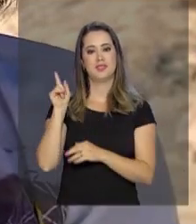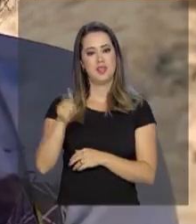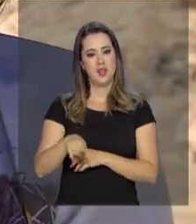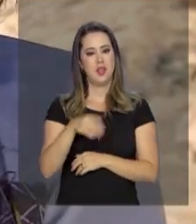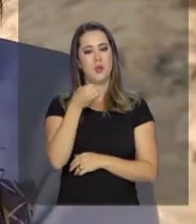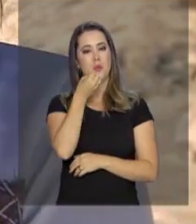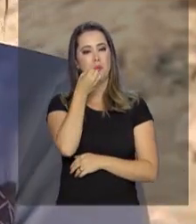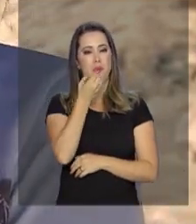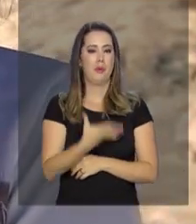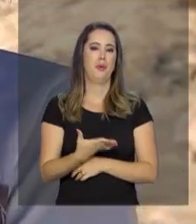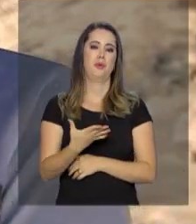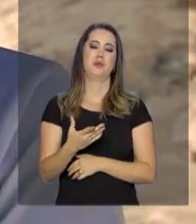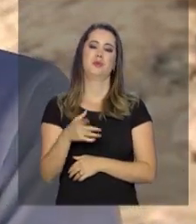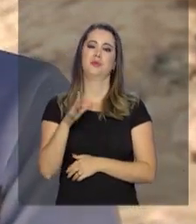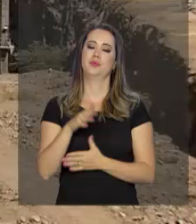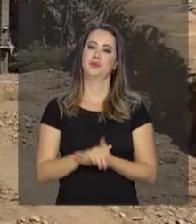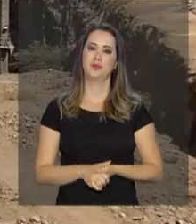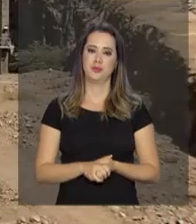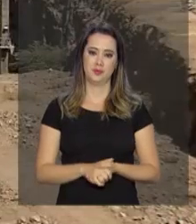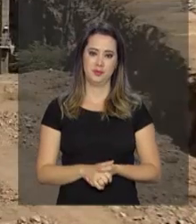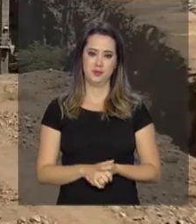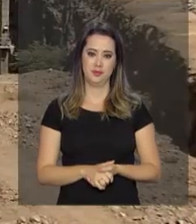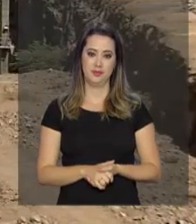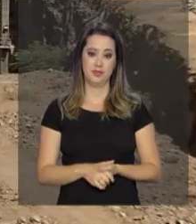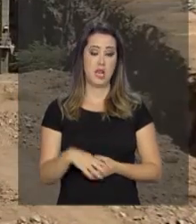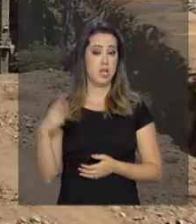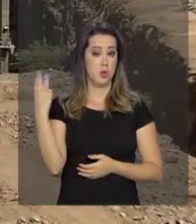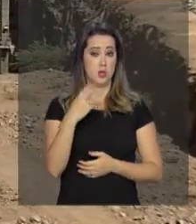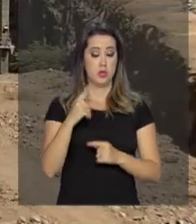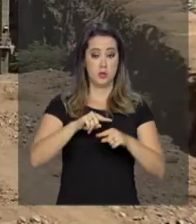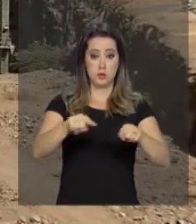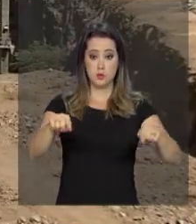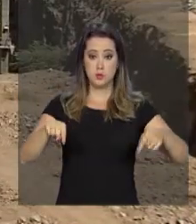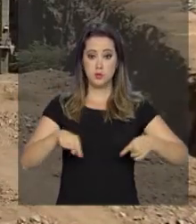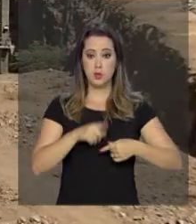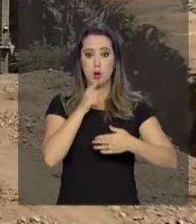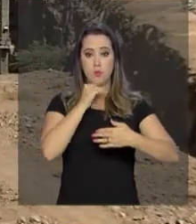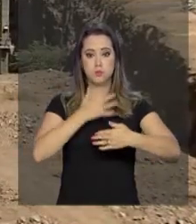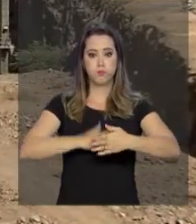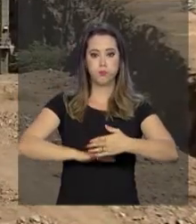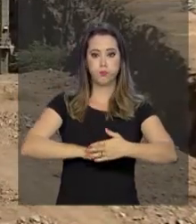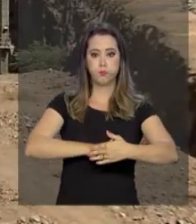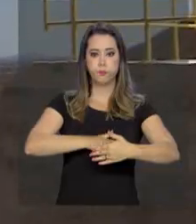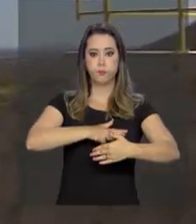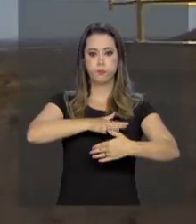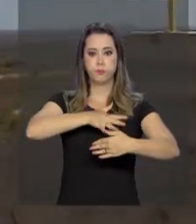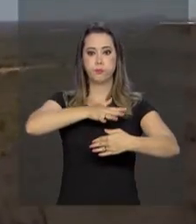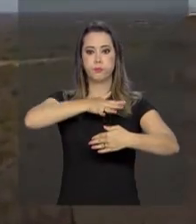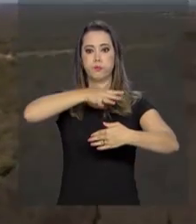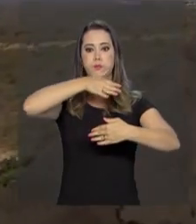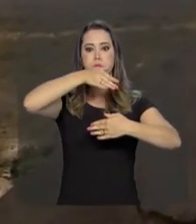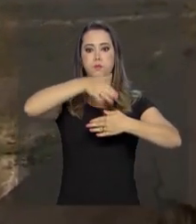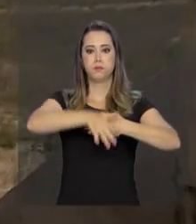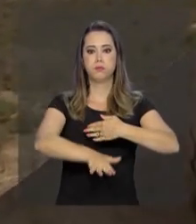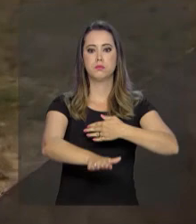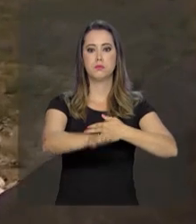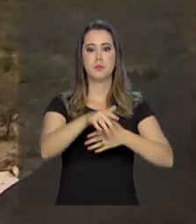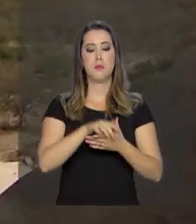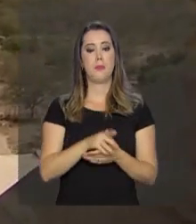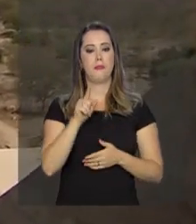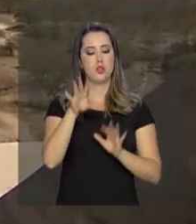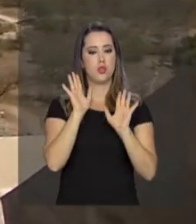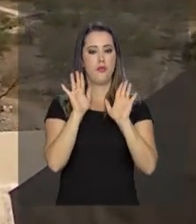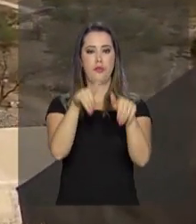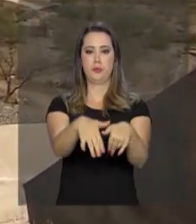aí não trabalham a terceira e última estação de bombeamento do eixo norte do projeto de integração do são francisco está